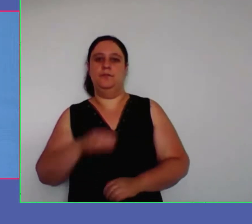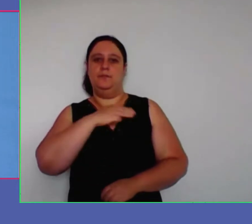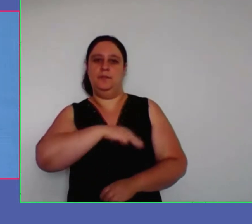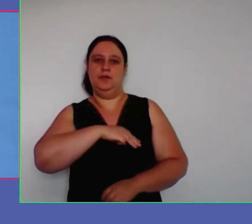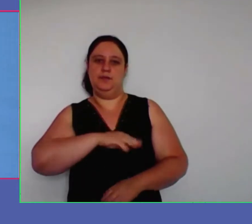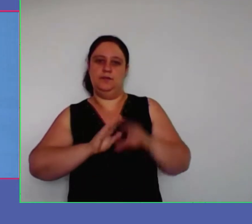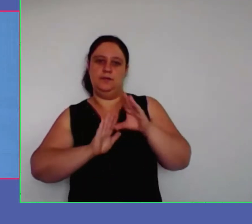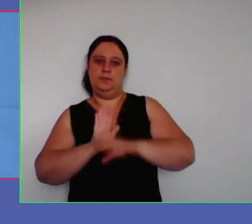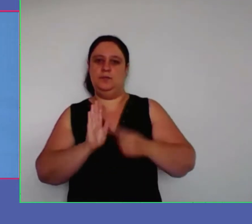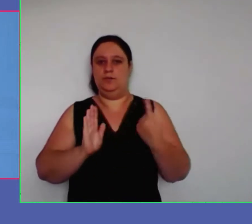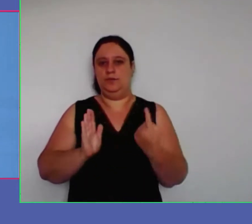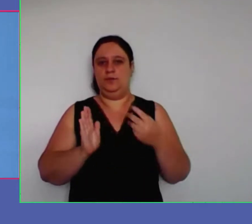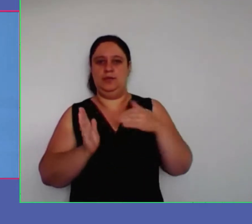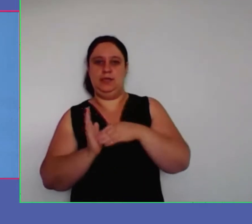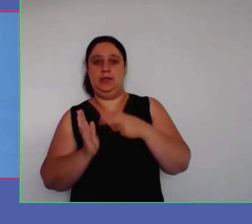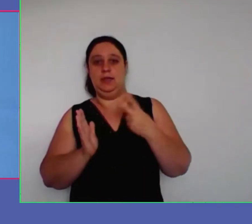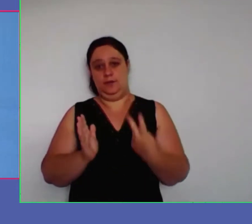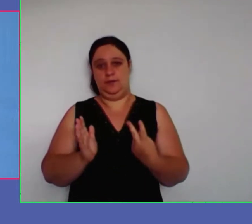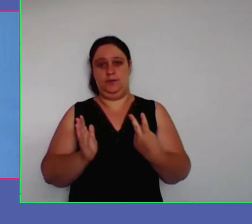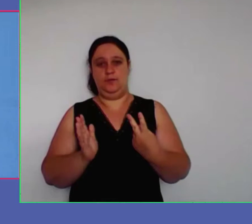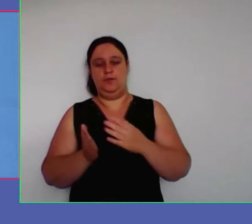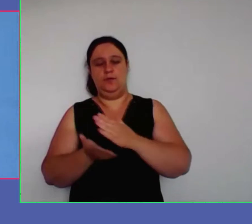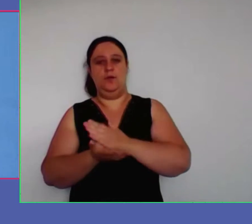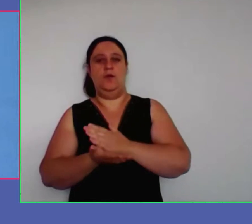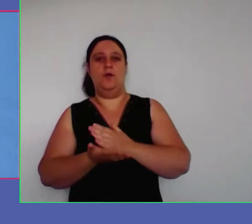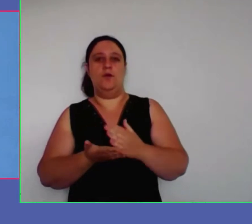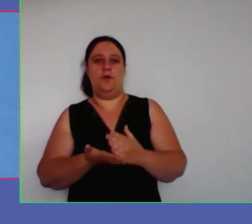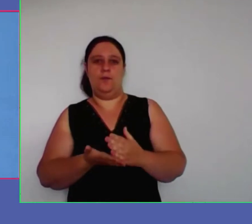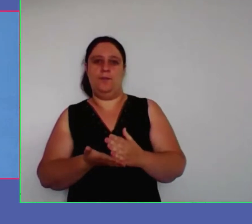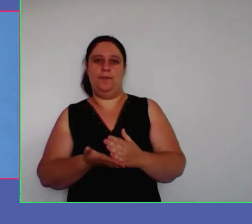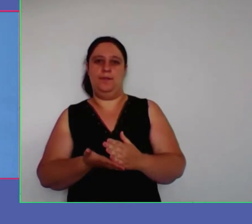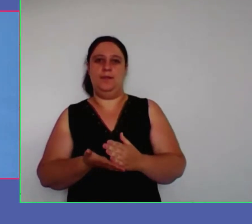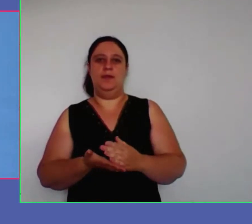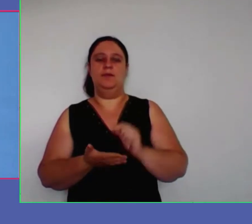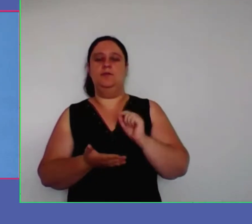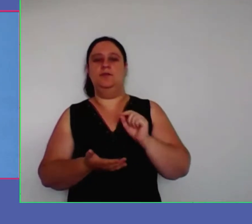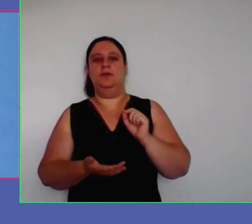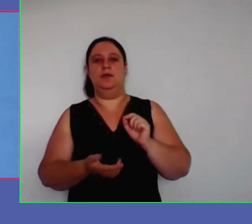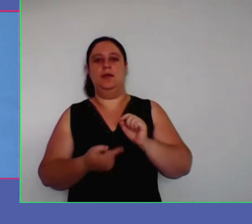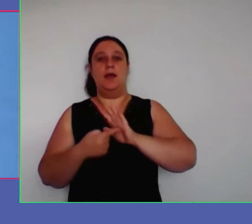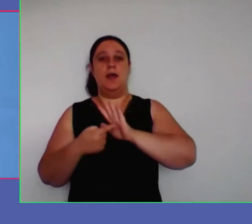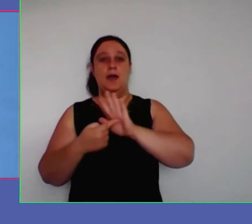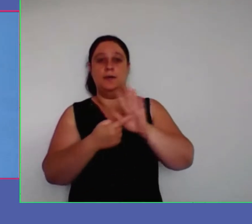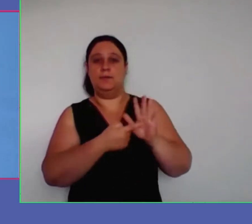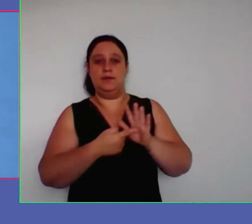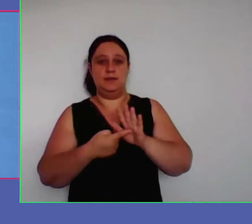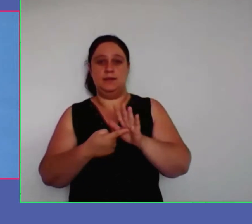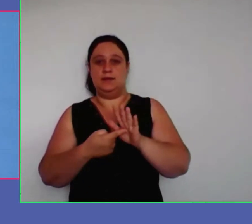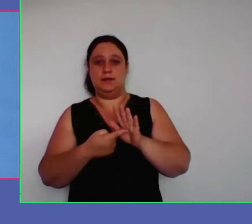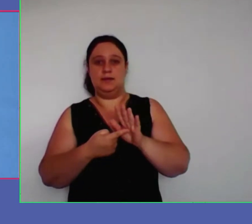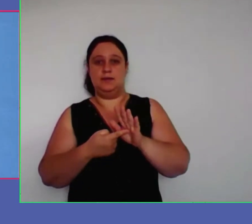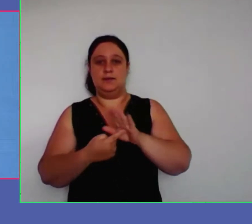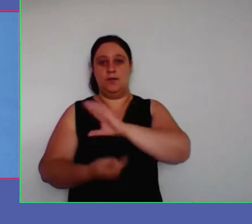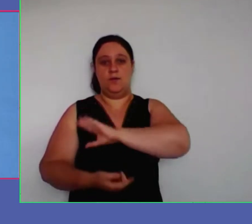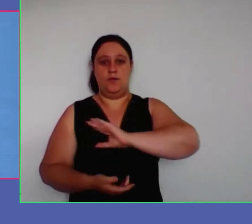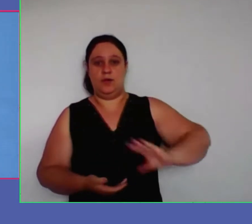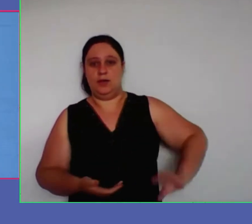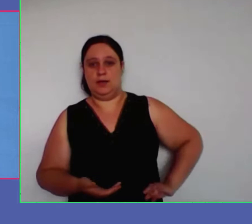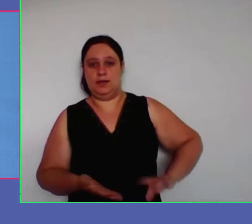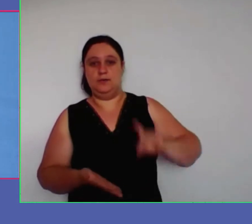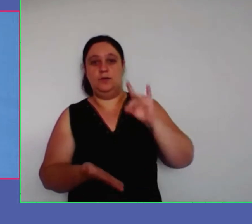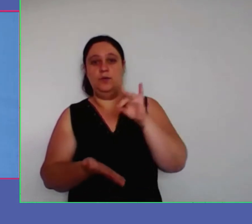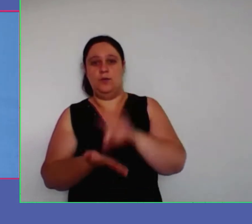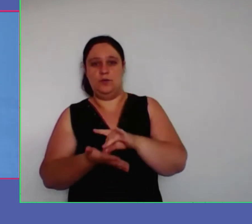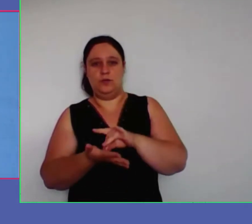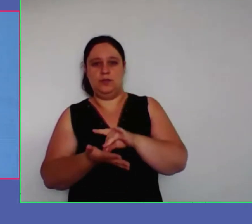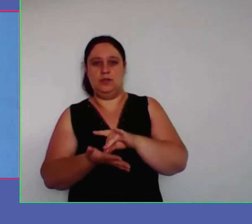2, começa a apresentação da origem de Cristo como o Rei do reino